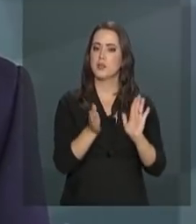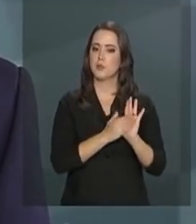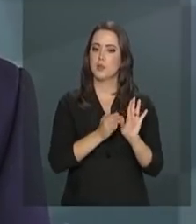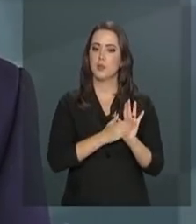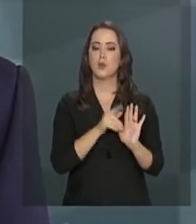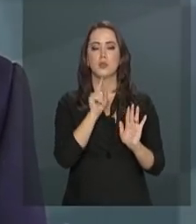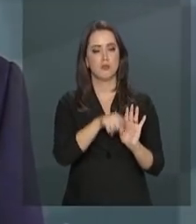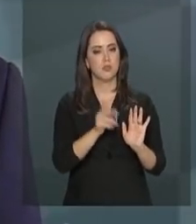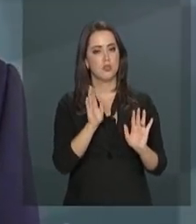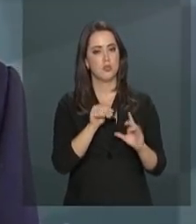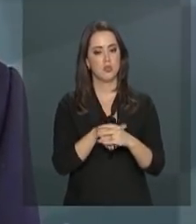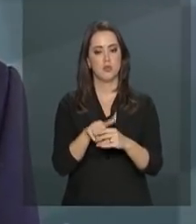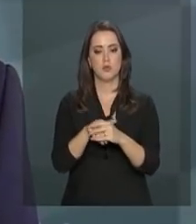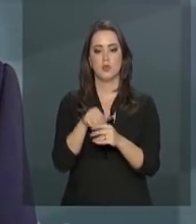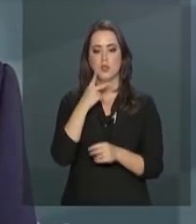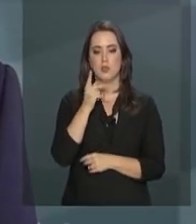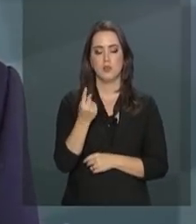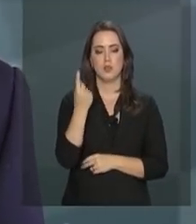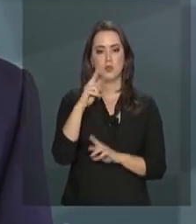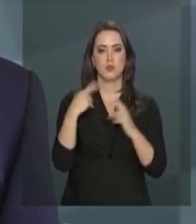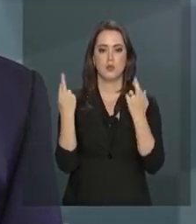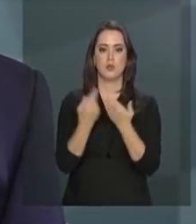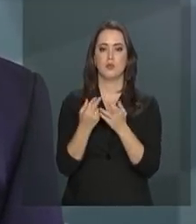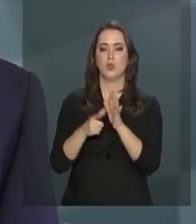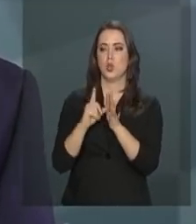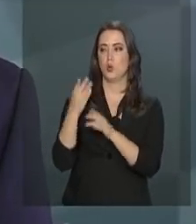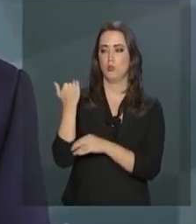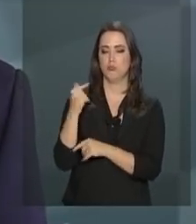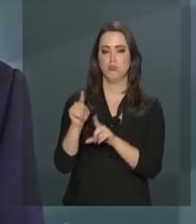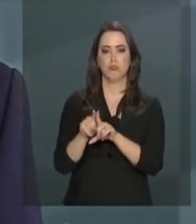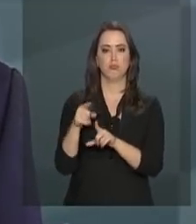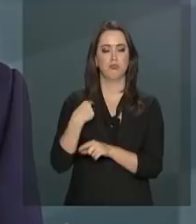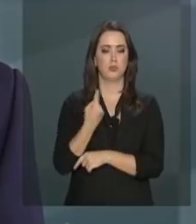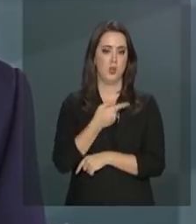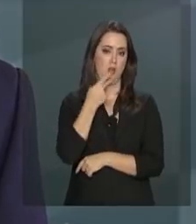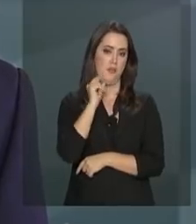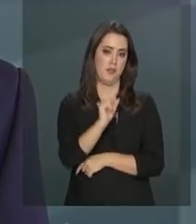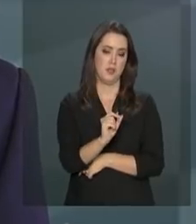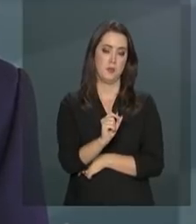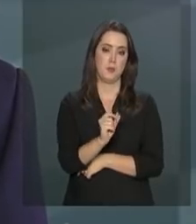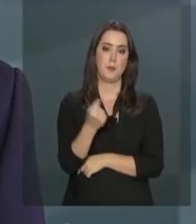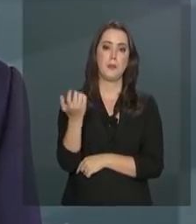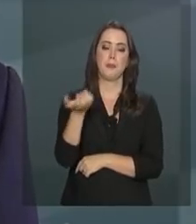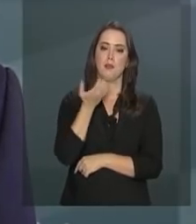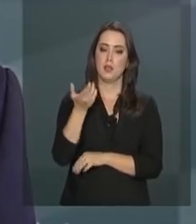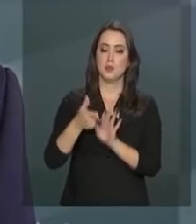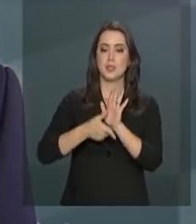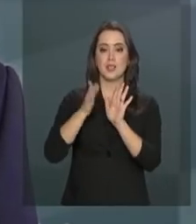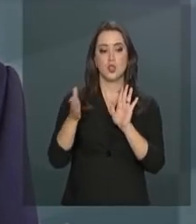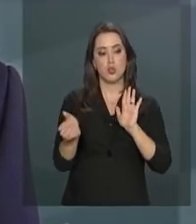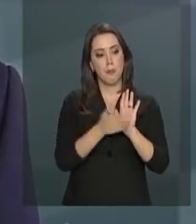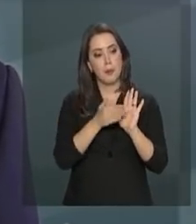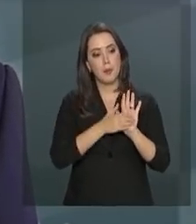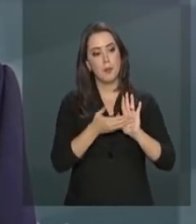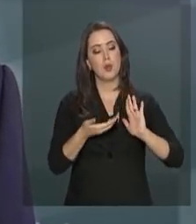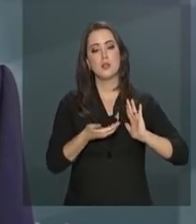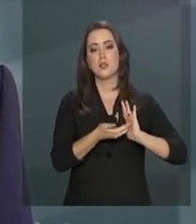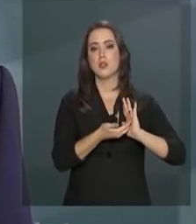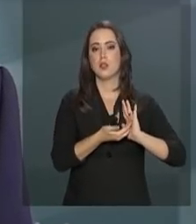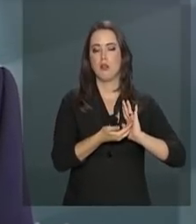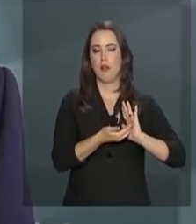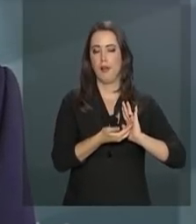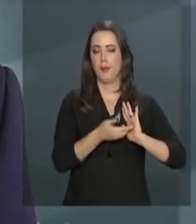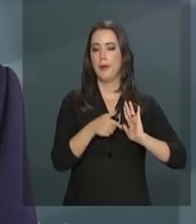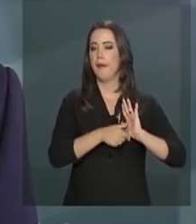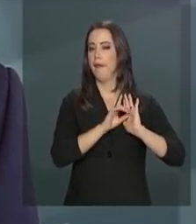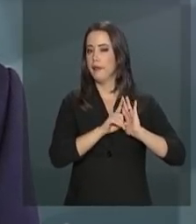disse por ocasião de uma das reuniões de ontem da bancada nós queremos é antes mandar qualquer proposta para camas convidar os líderes